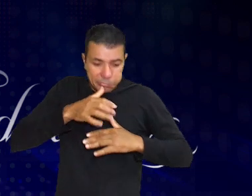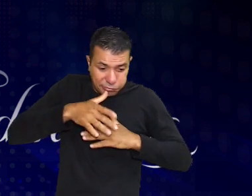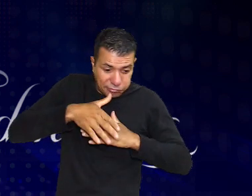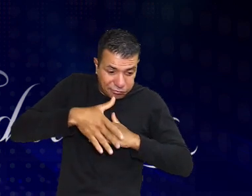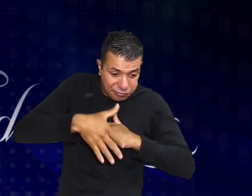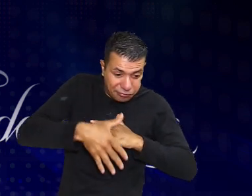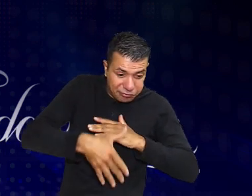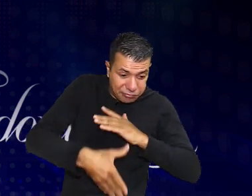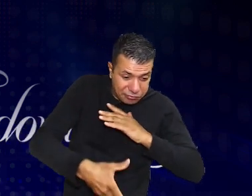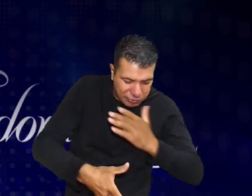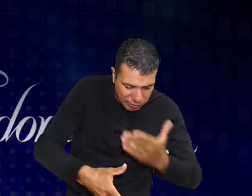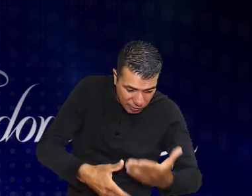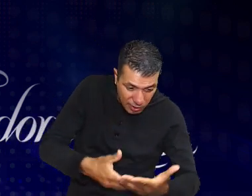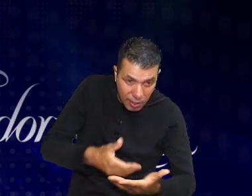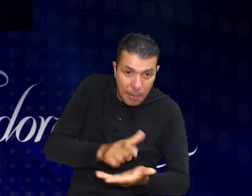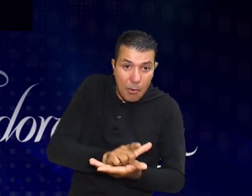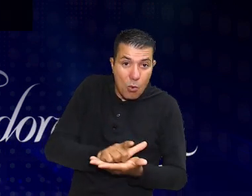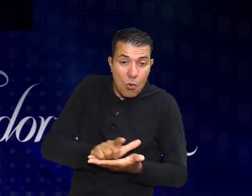pra